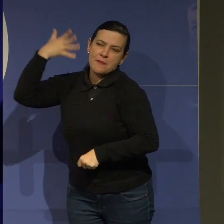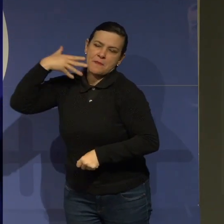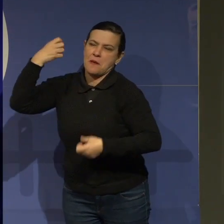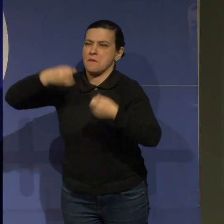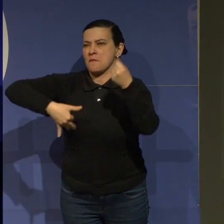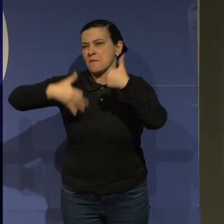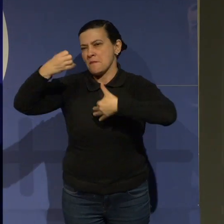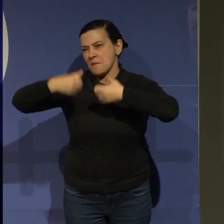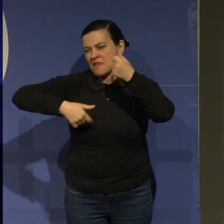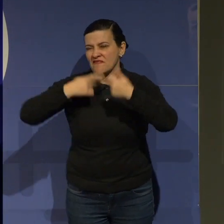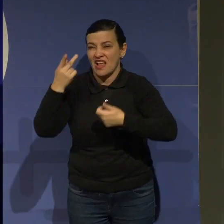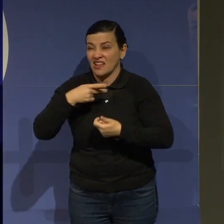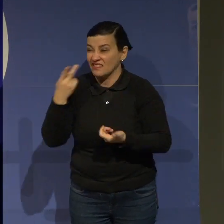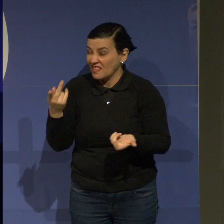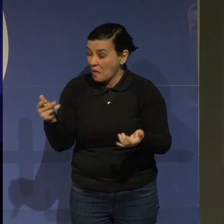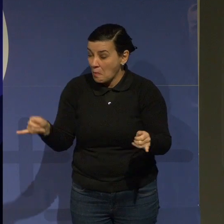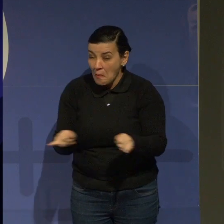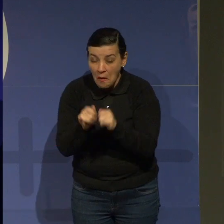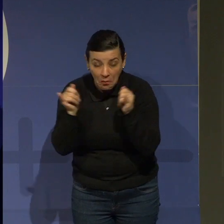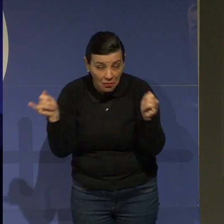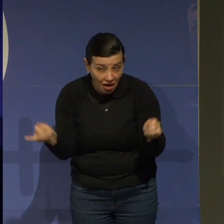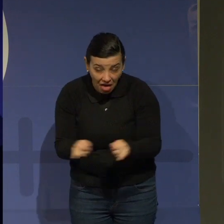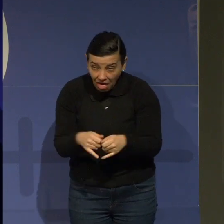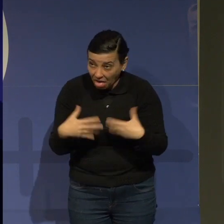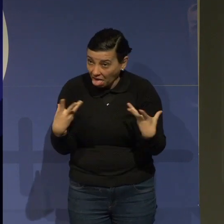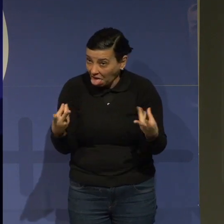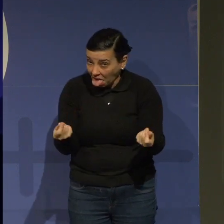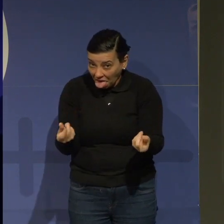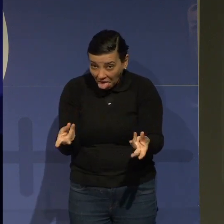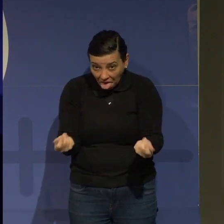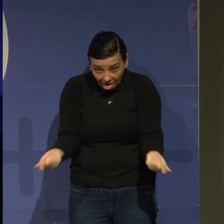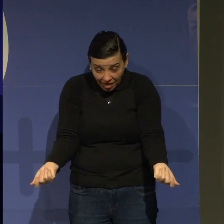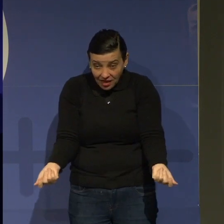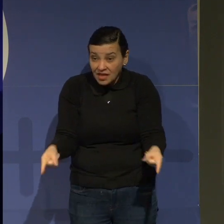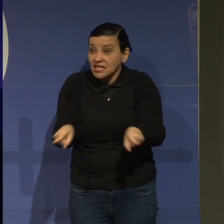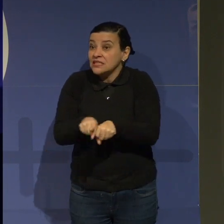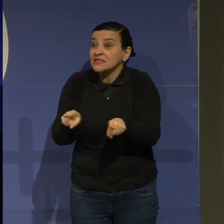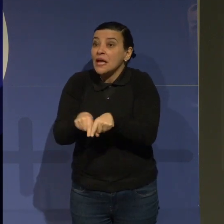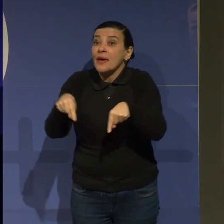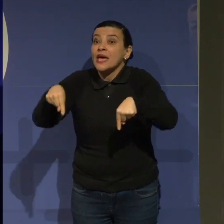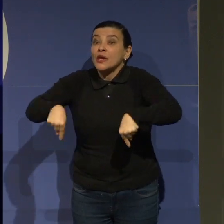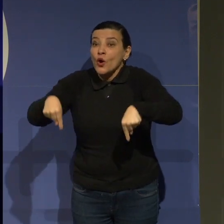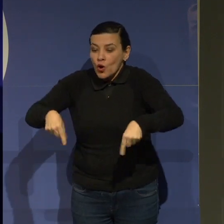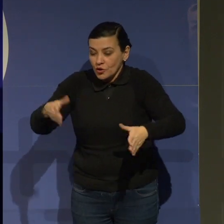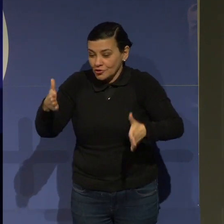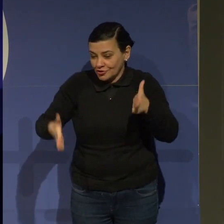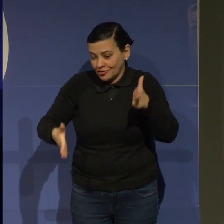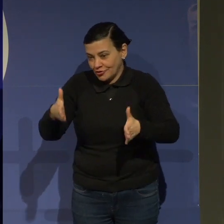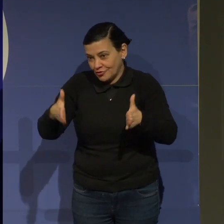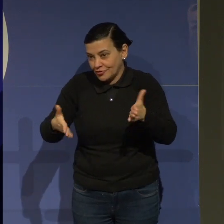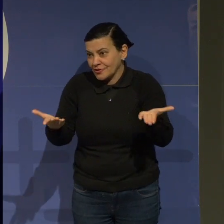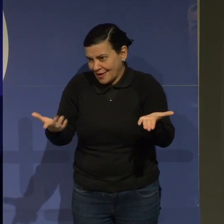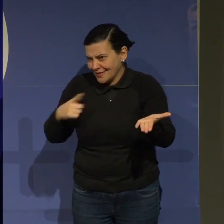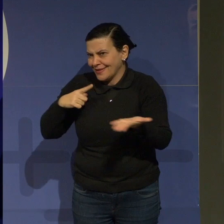falando asneiras por aí, e qualquer relação com nossa situação atual é mera